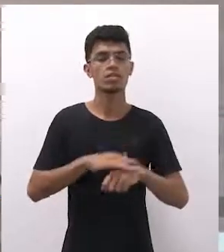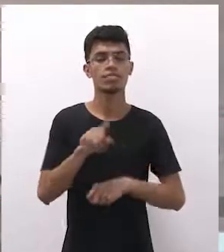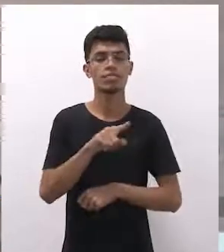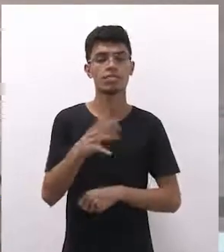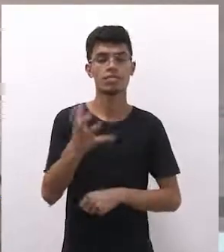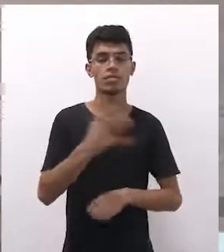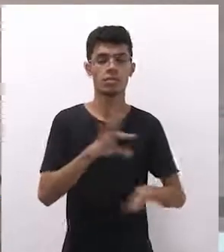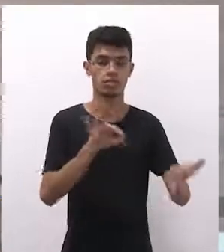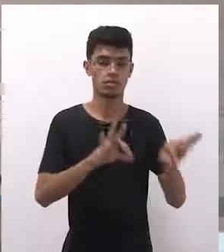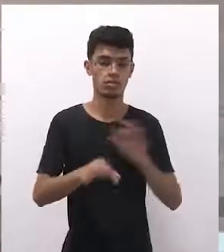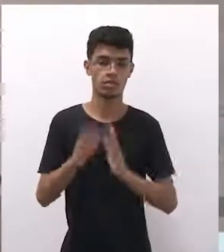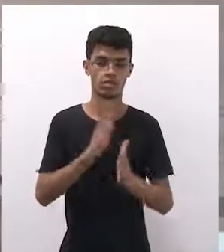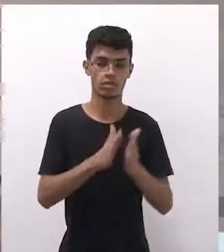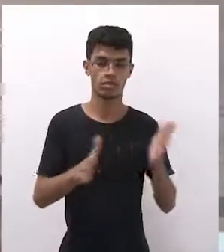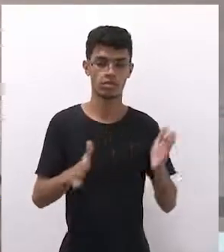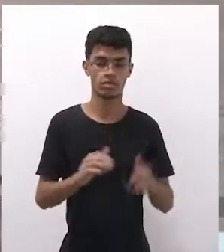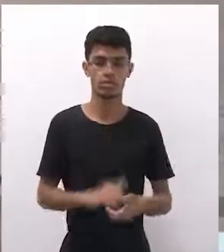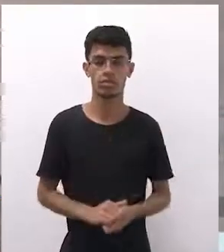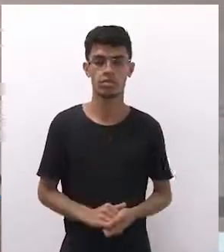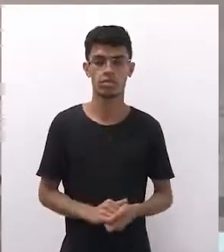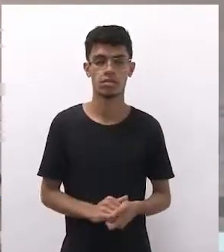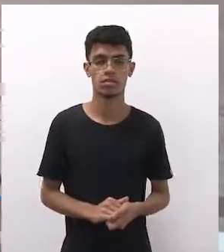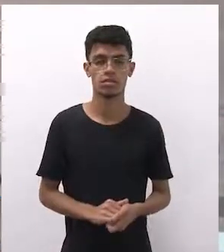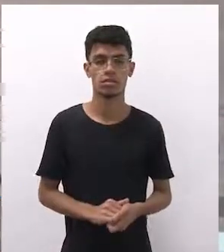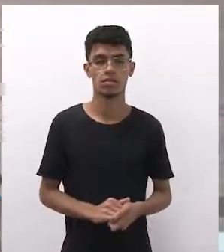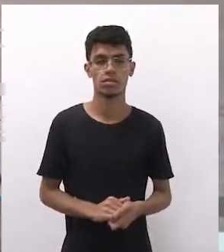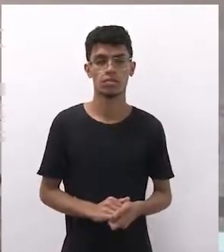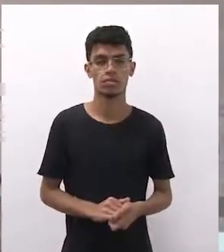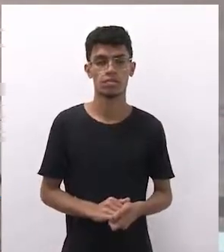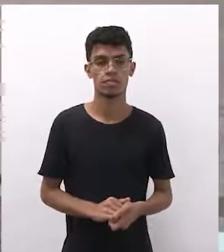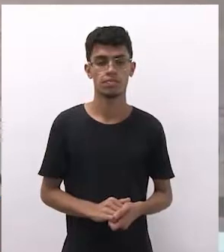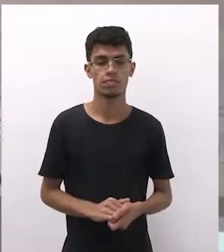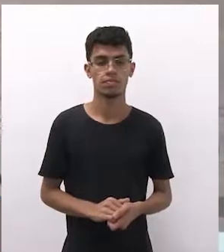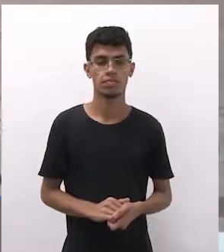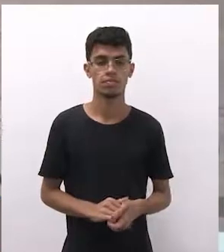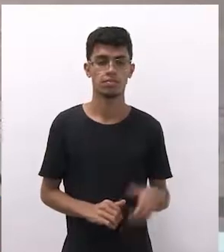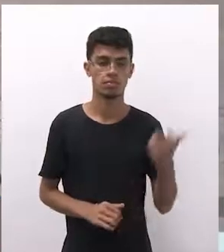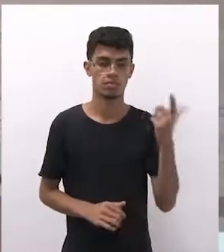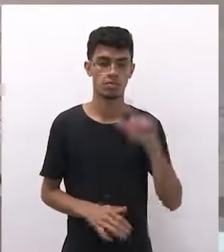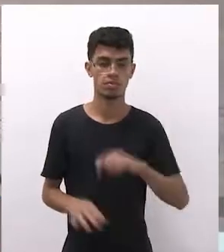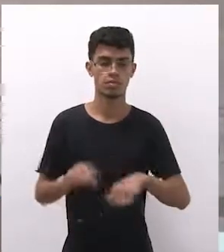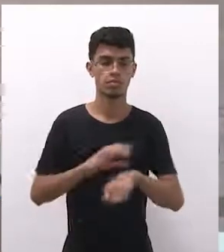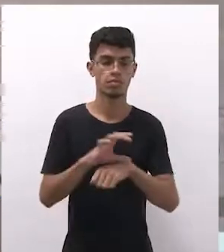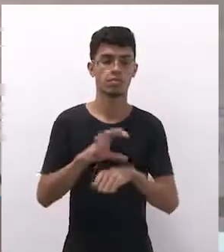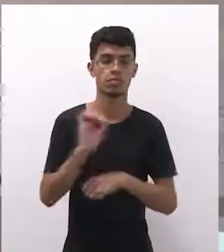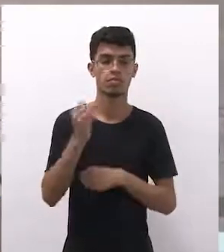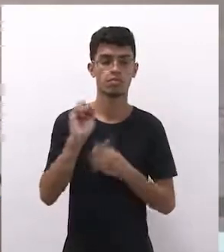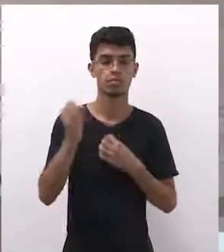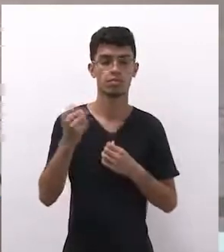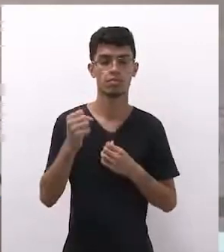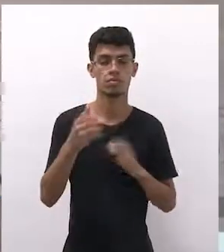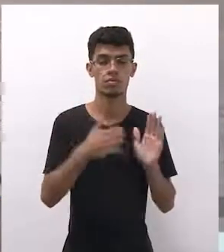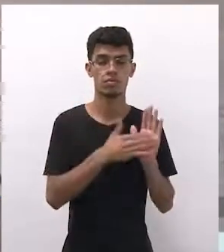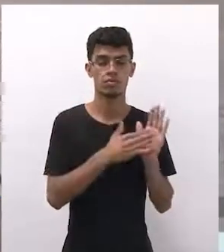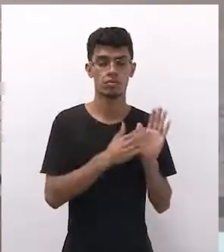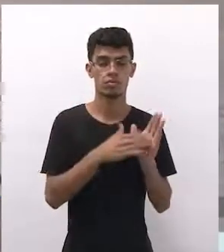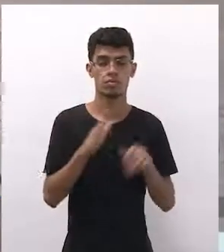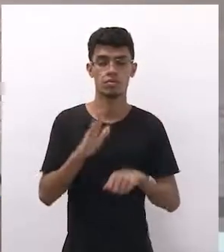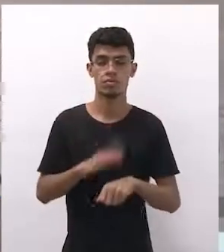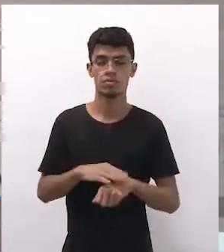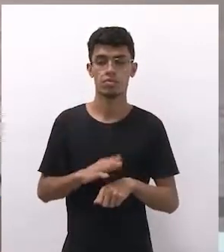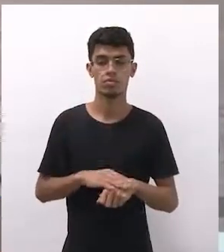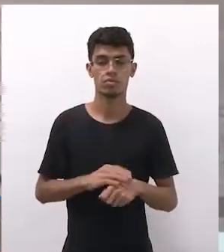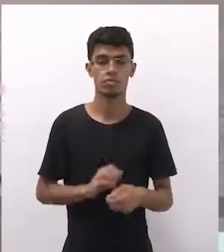de projetos de futuro. E aí volto mais uma vez para a Constituição de 88, que nos faz uma proposta, né? Que é